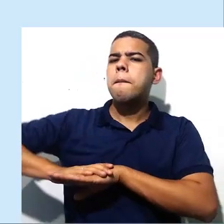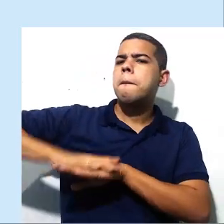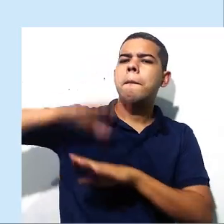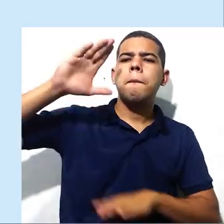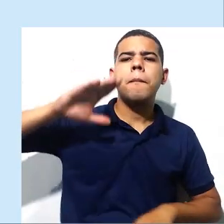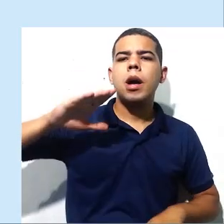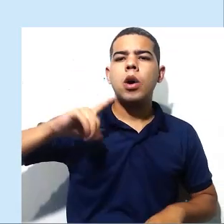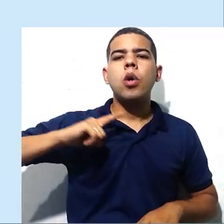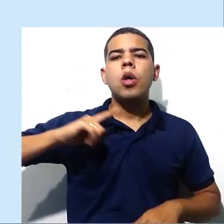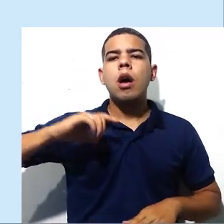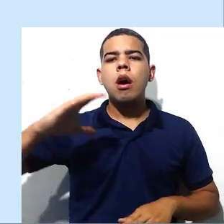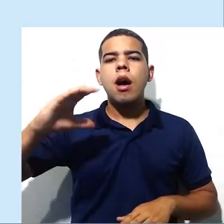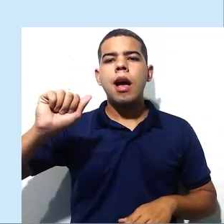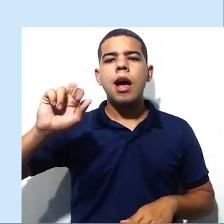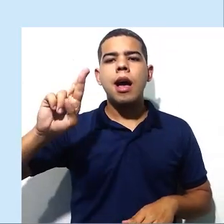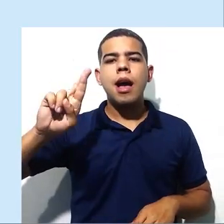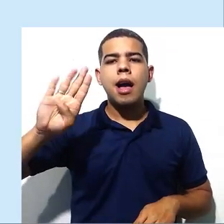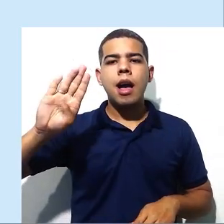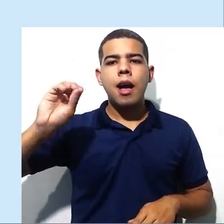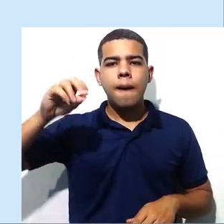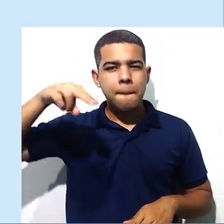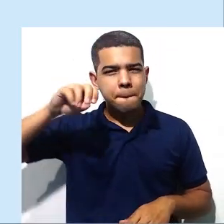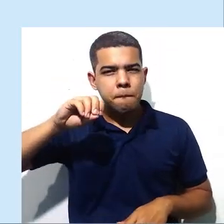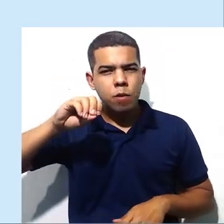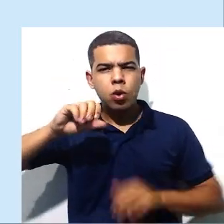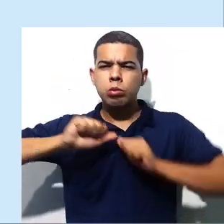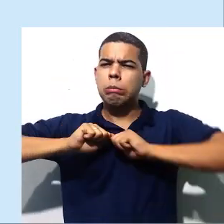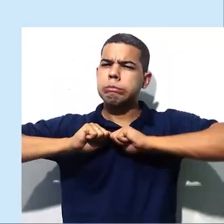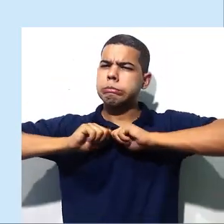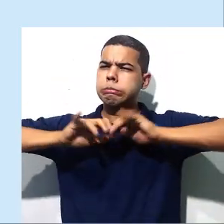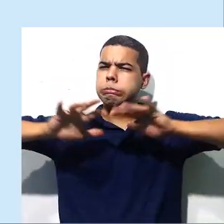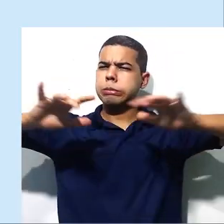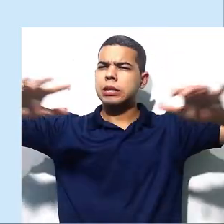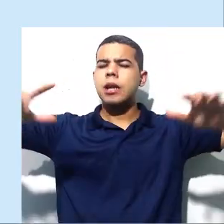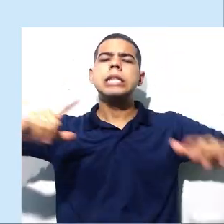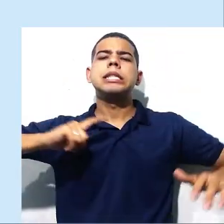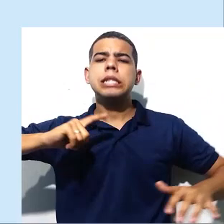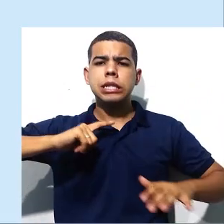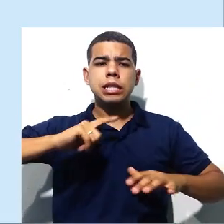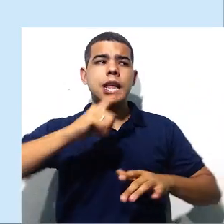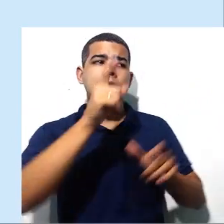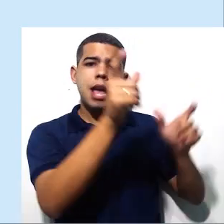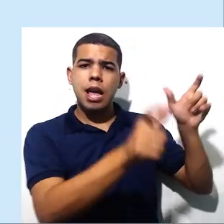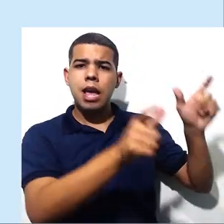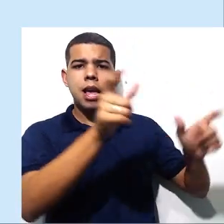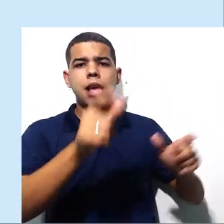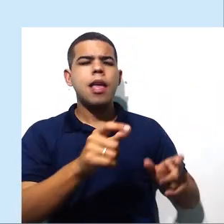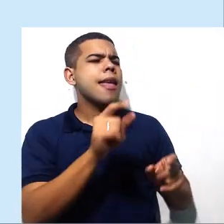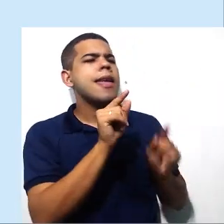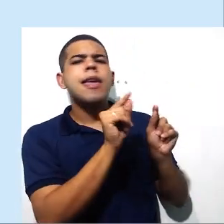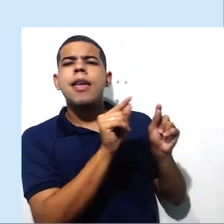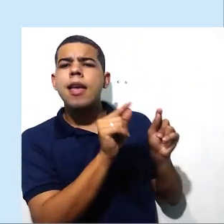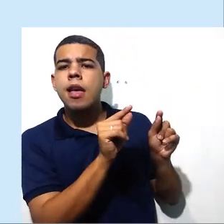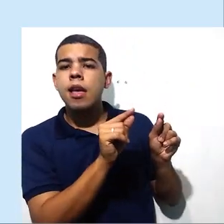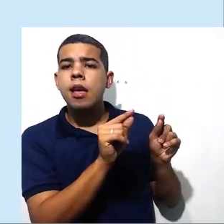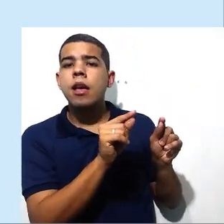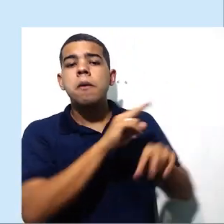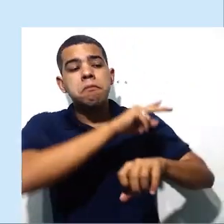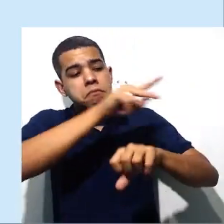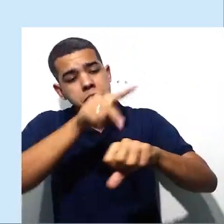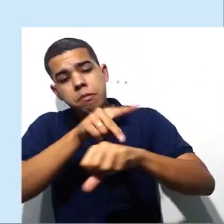são os países que, através da industrialização e da ação do homem, causam o efeito estufa e